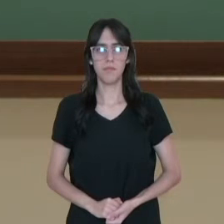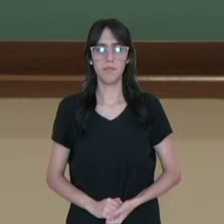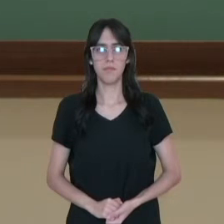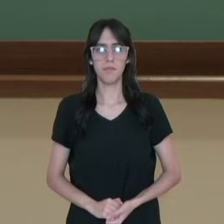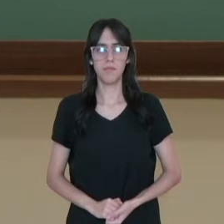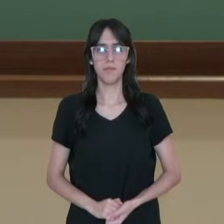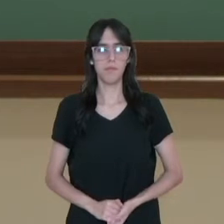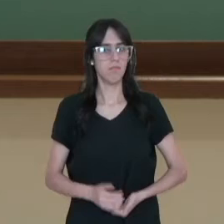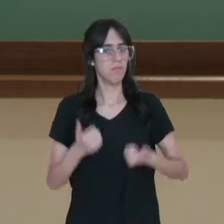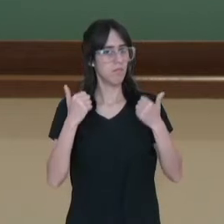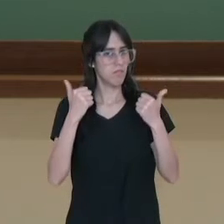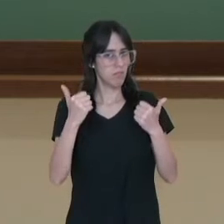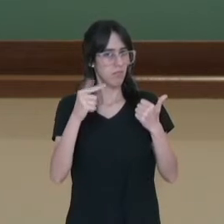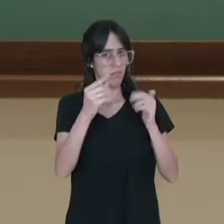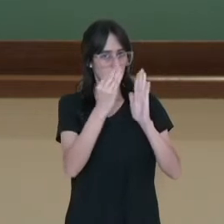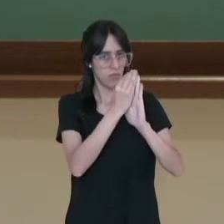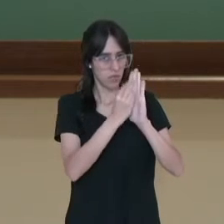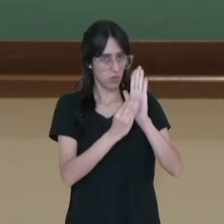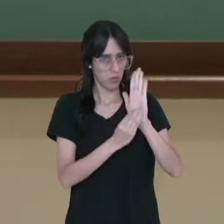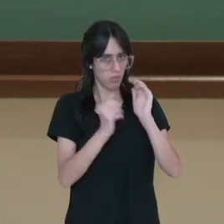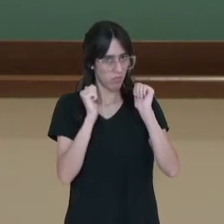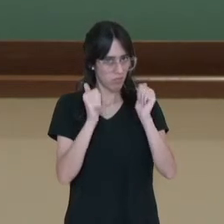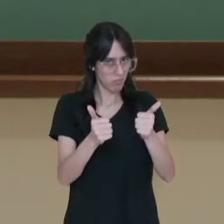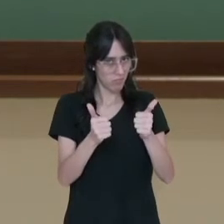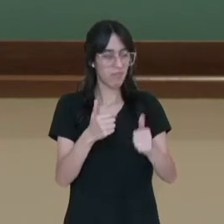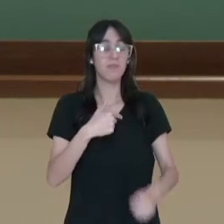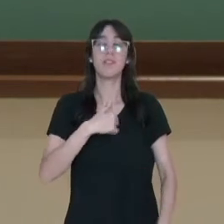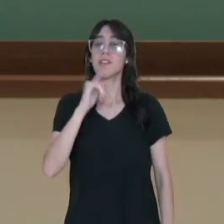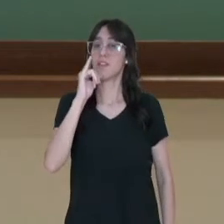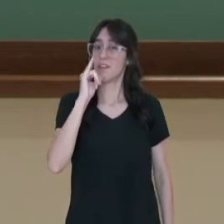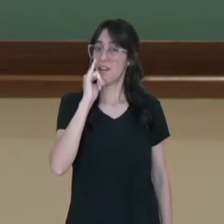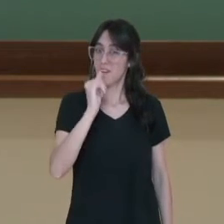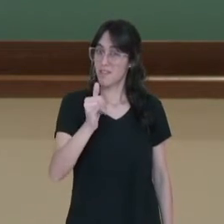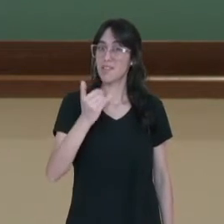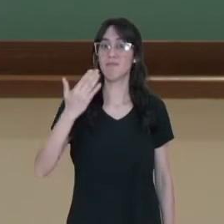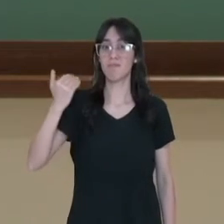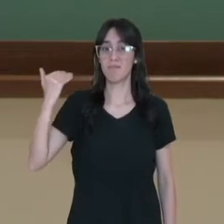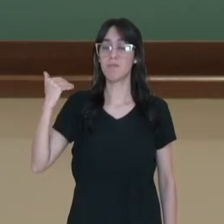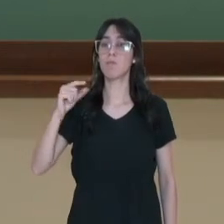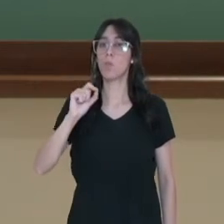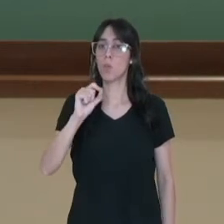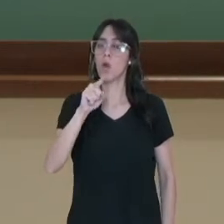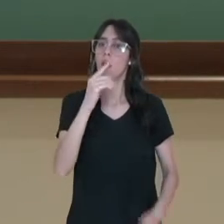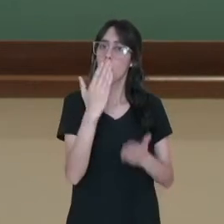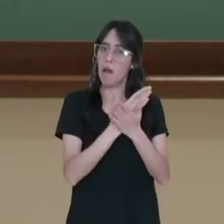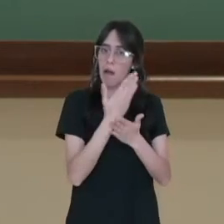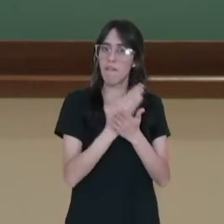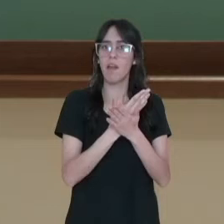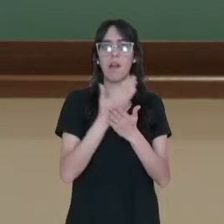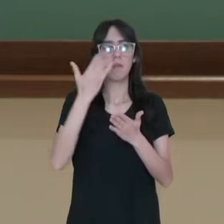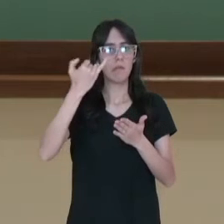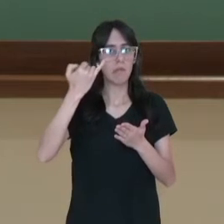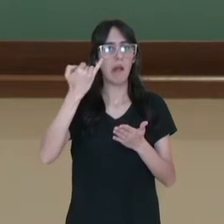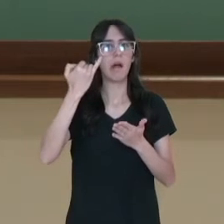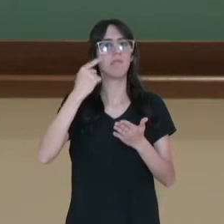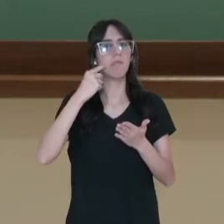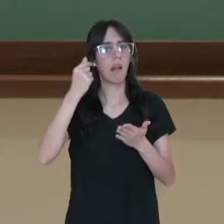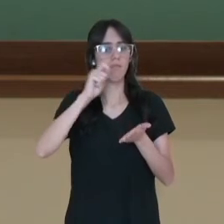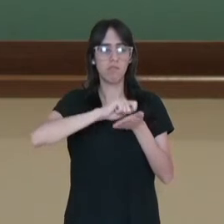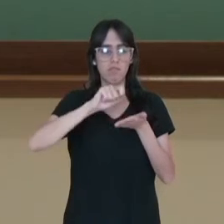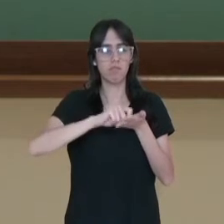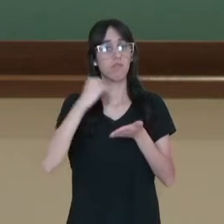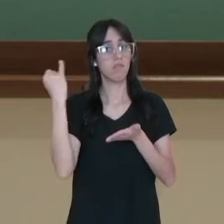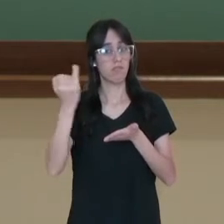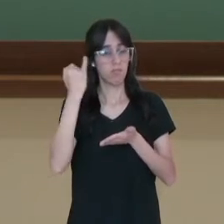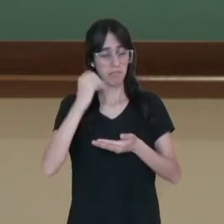Pegou o caderno? Você anotou antes das aulas? Eu avisei no início, tenha o caderno, lápis, caneta para anotar. Então, uma expressão